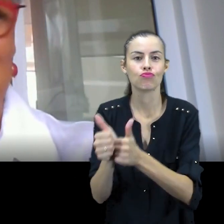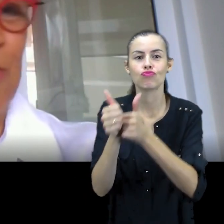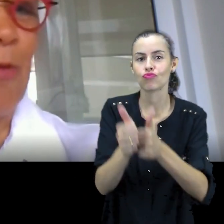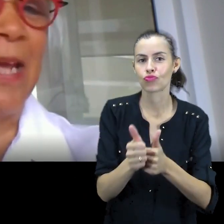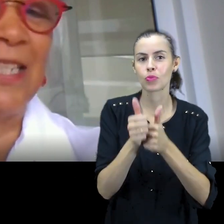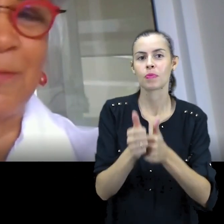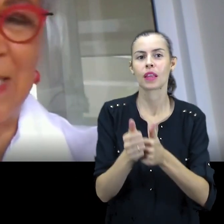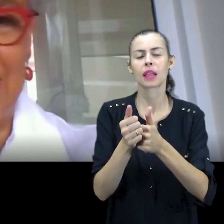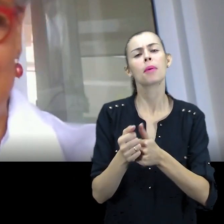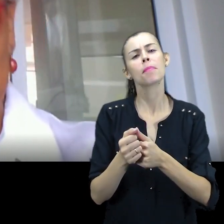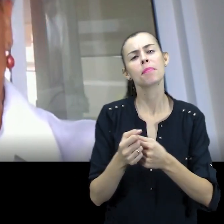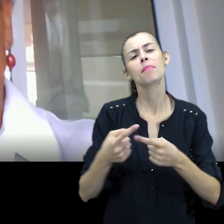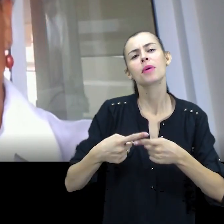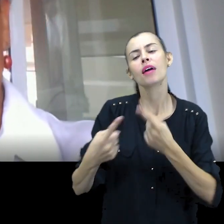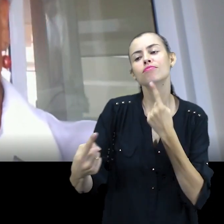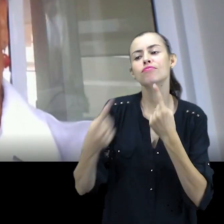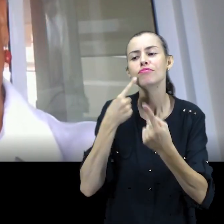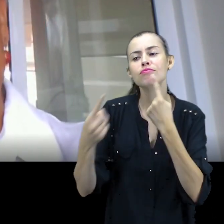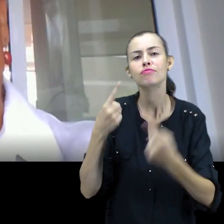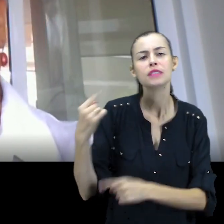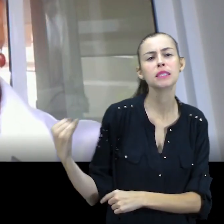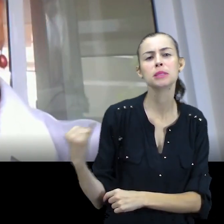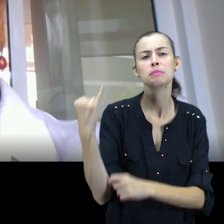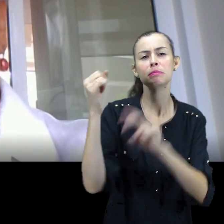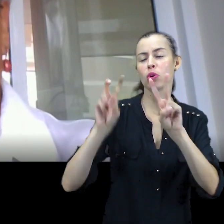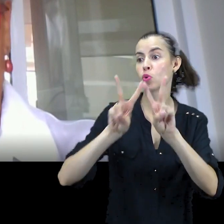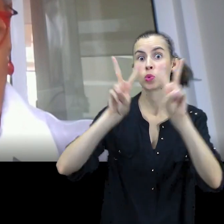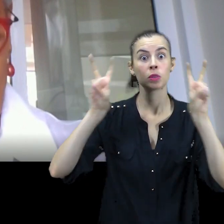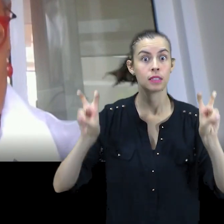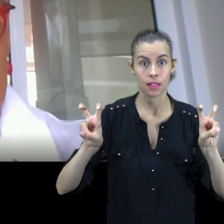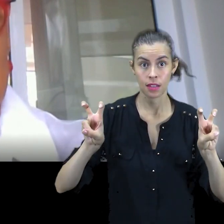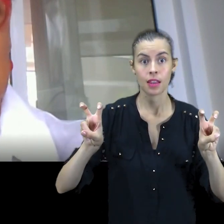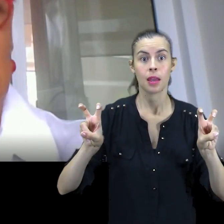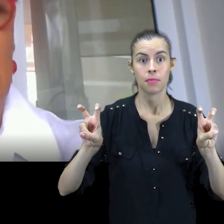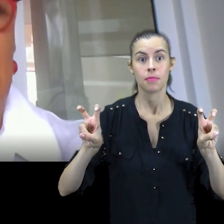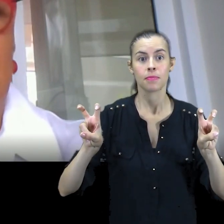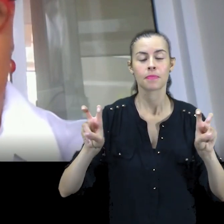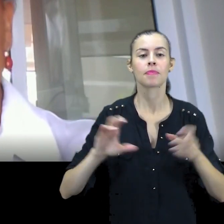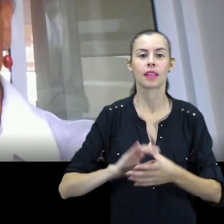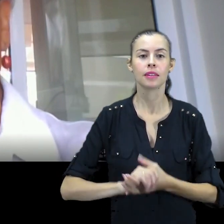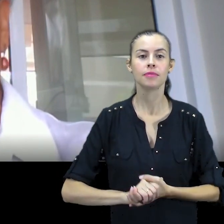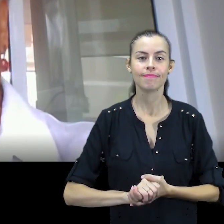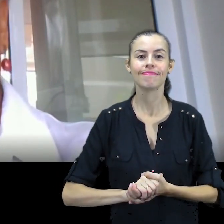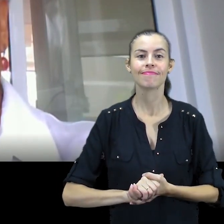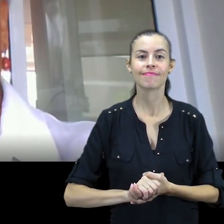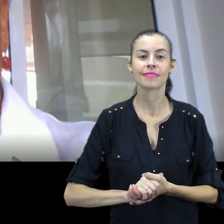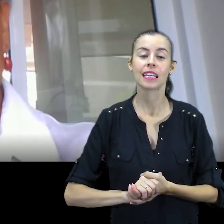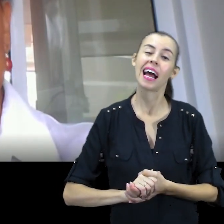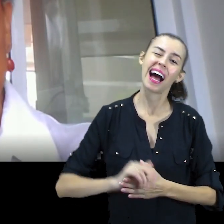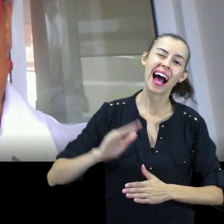vez virtualmente, mas que a gente possa ter outras possibilidades,